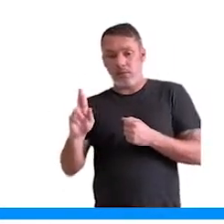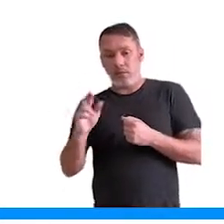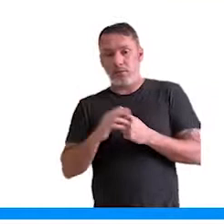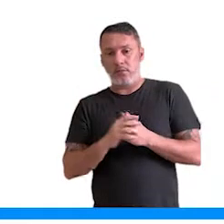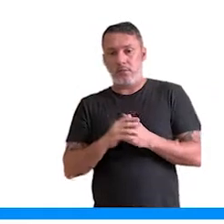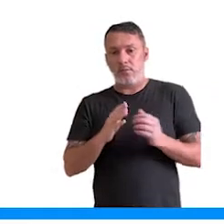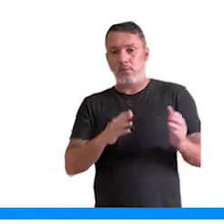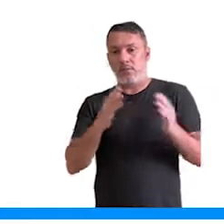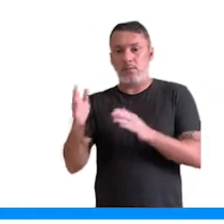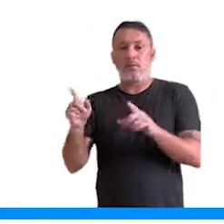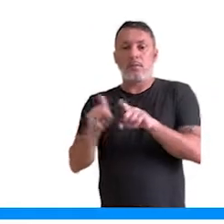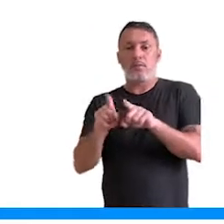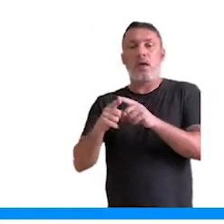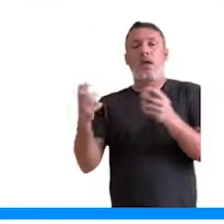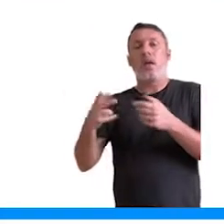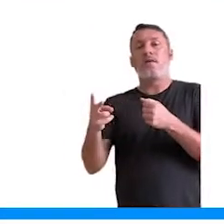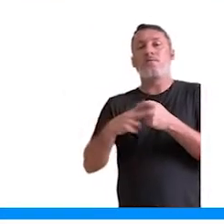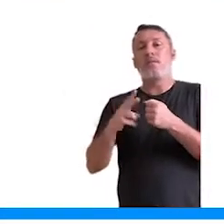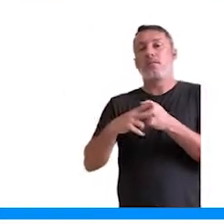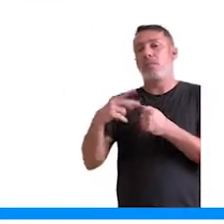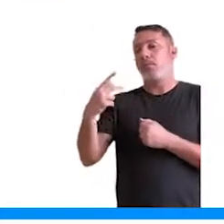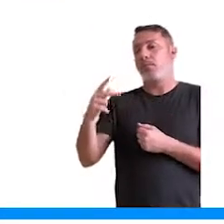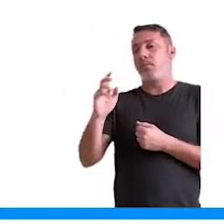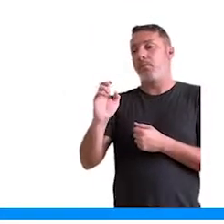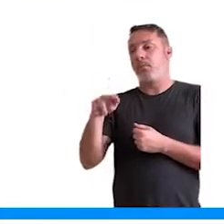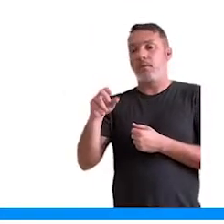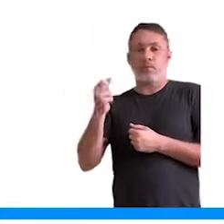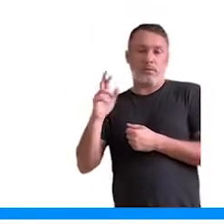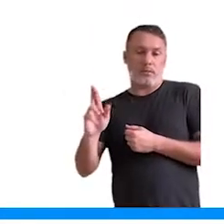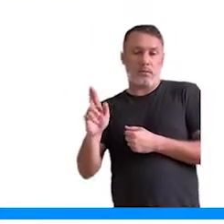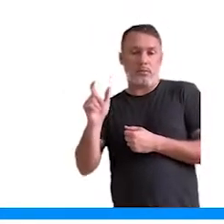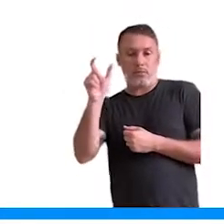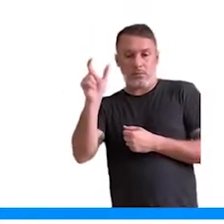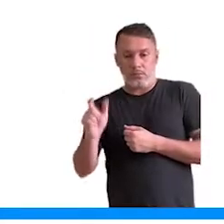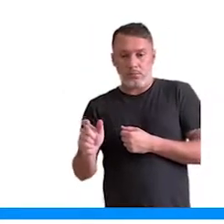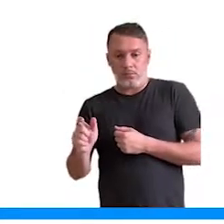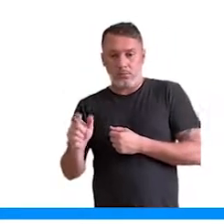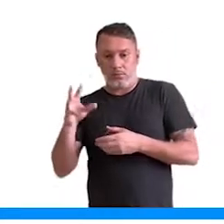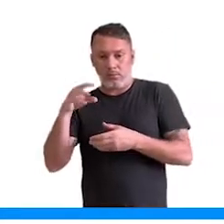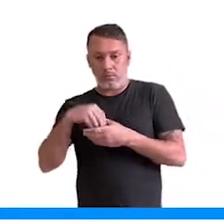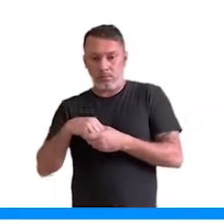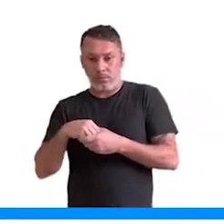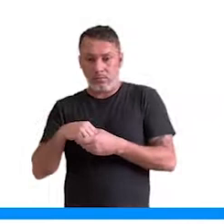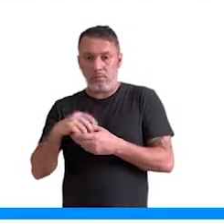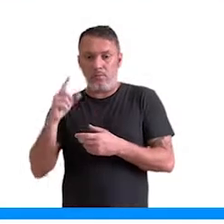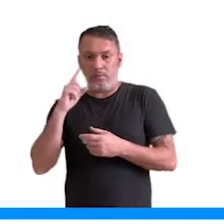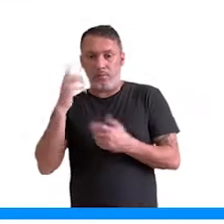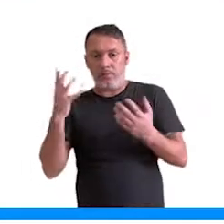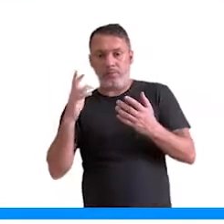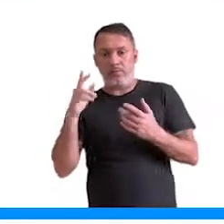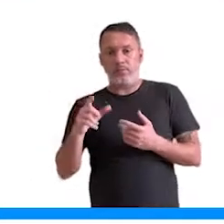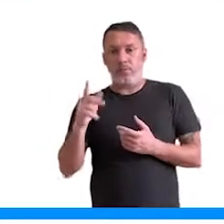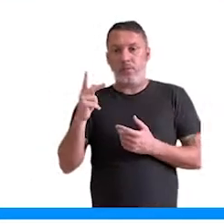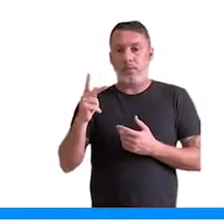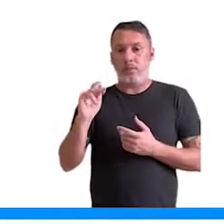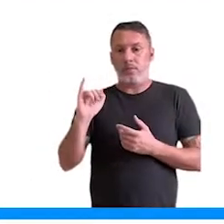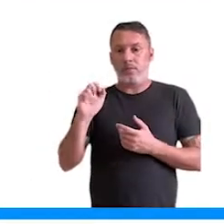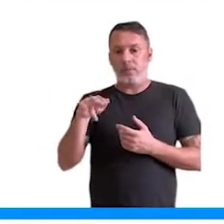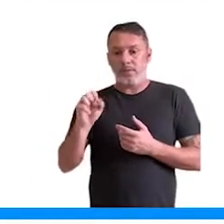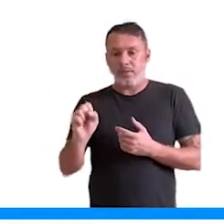estés, que ele esteja. Que nosotros estemos, que nosotros estemos, que vosotros estéis, que eles